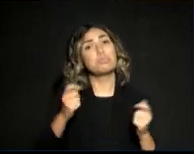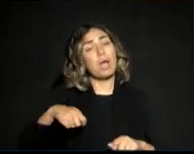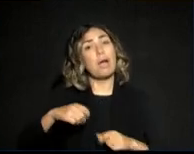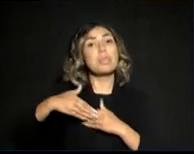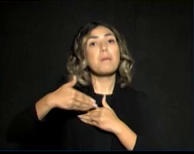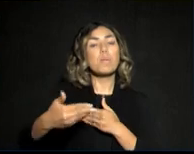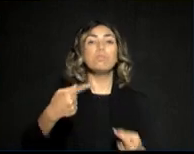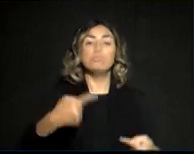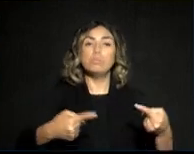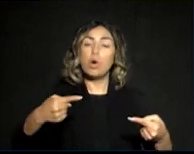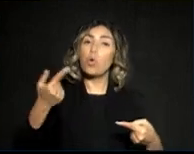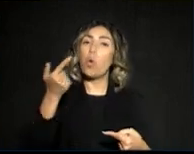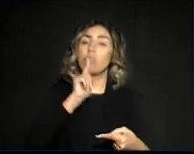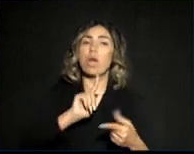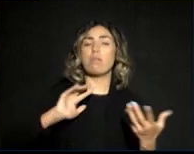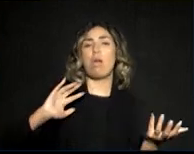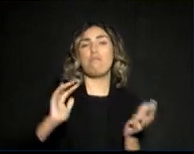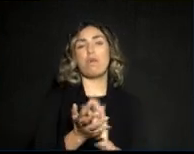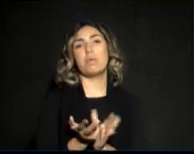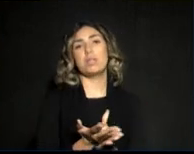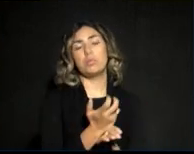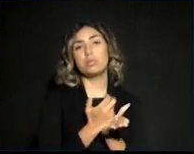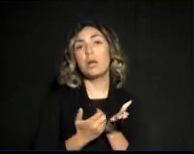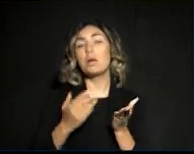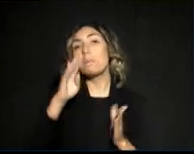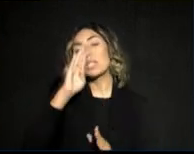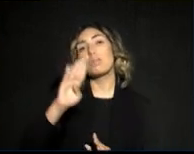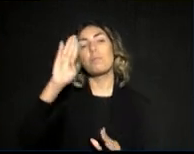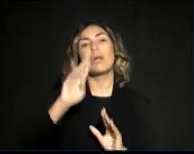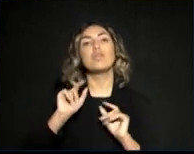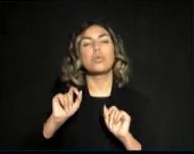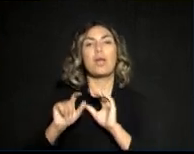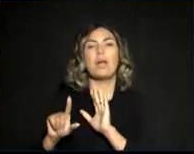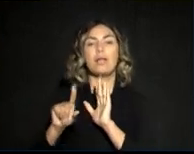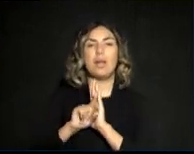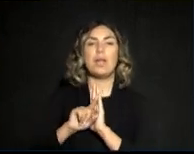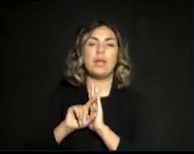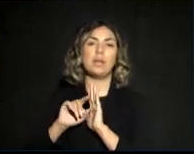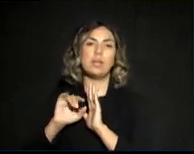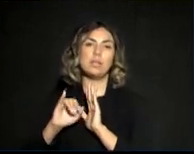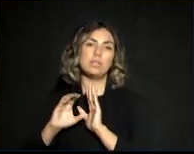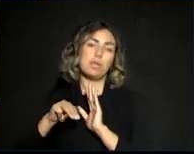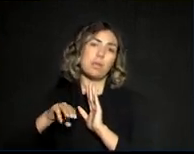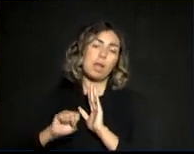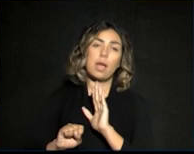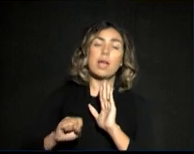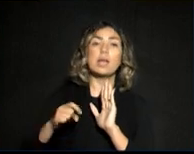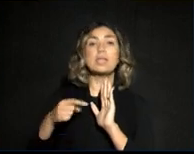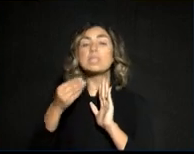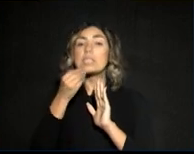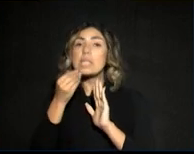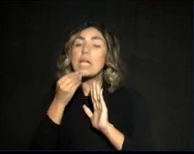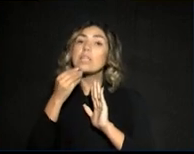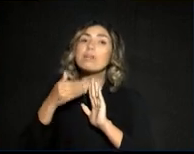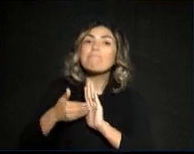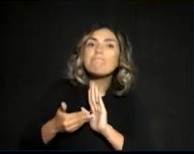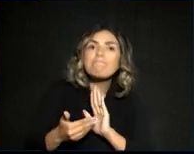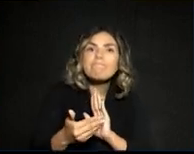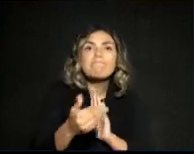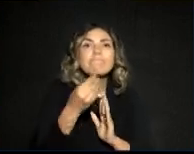e ter a reforma tributária principalmente na legislação do ICMS que ela é nefasta para que a gente consiga achar um caminho